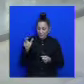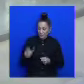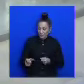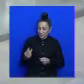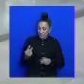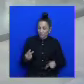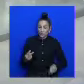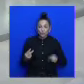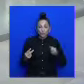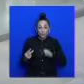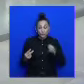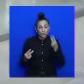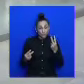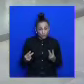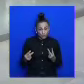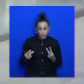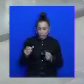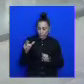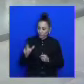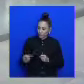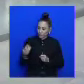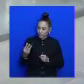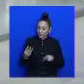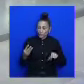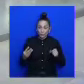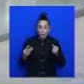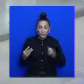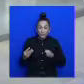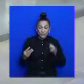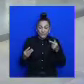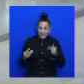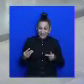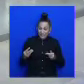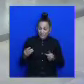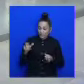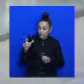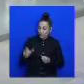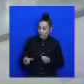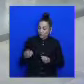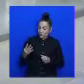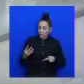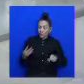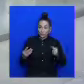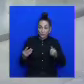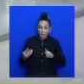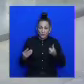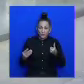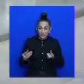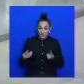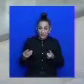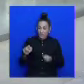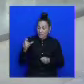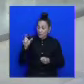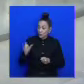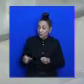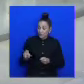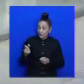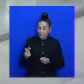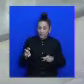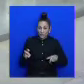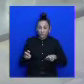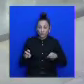Coluna 2, 2. Coluna 3, 7. Coluna 4, 6. Coluna